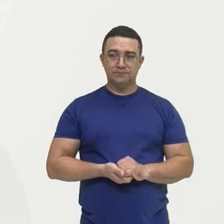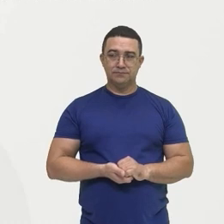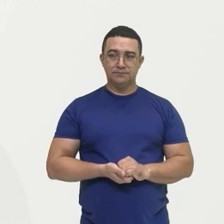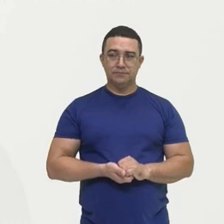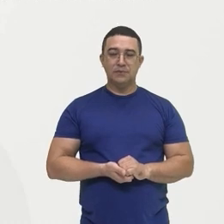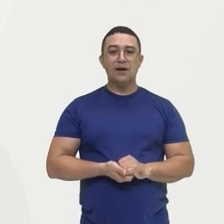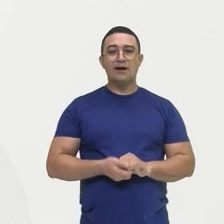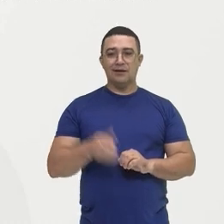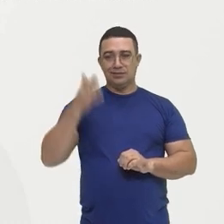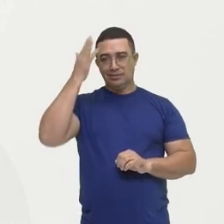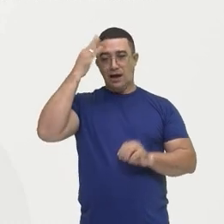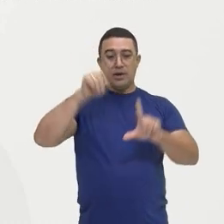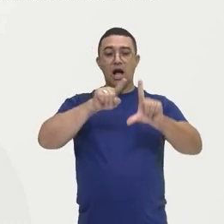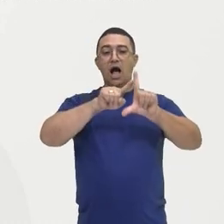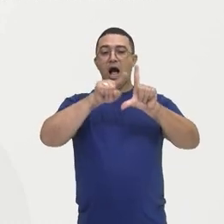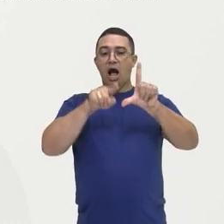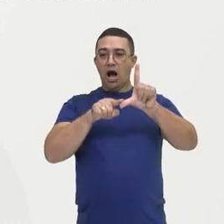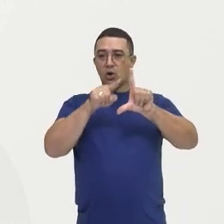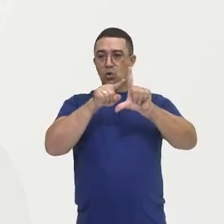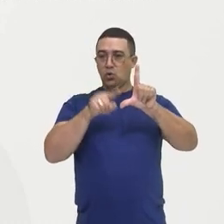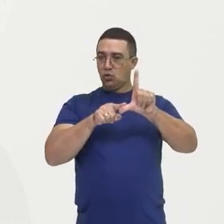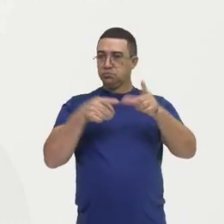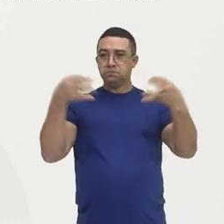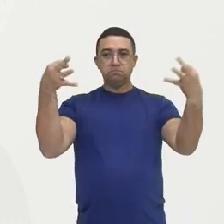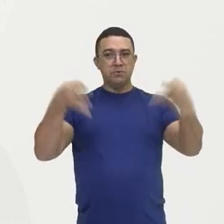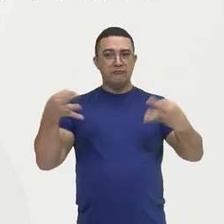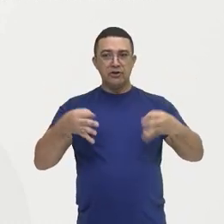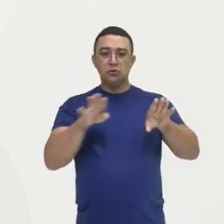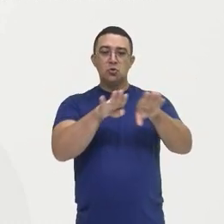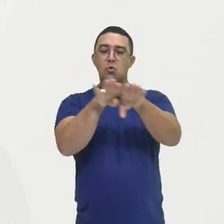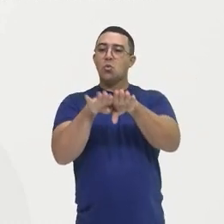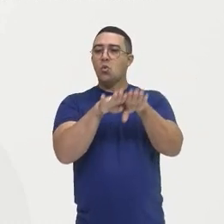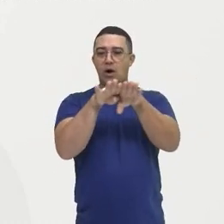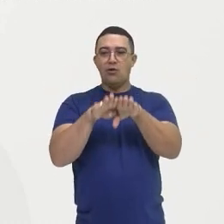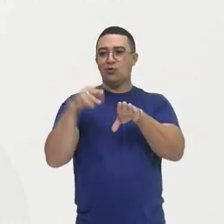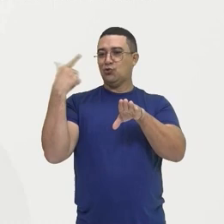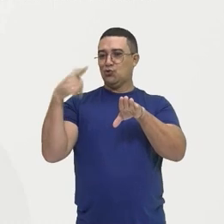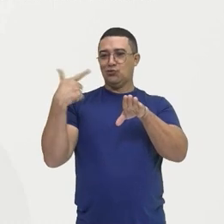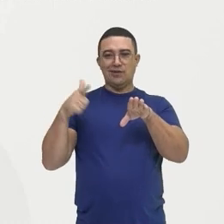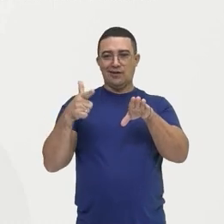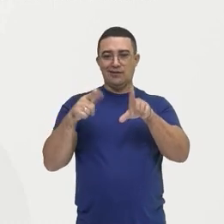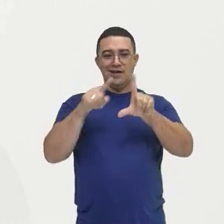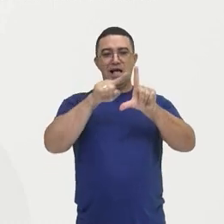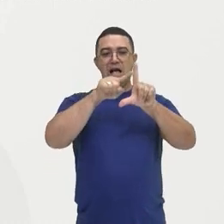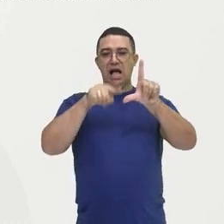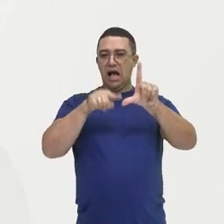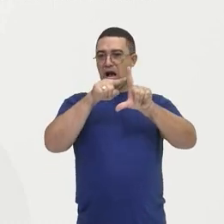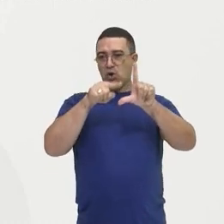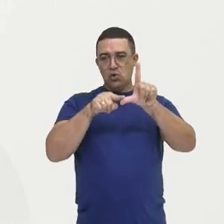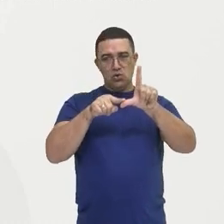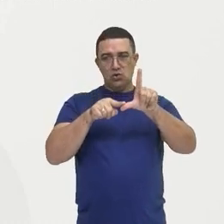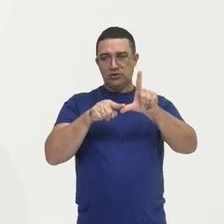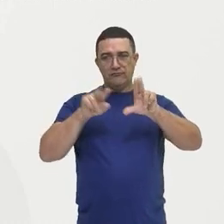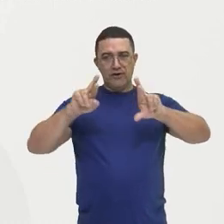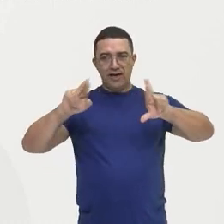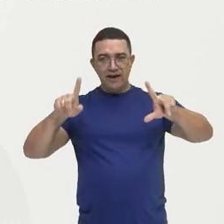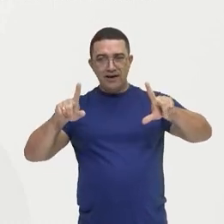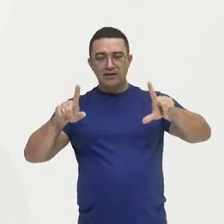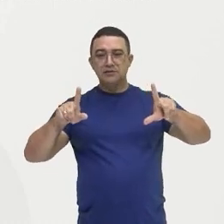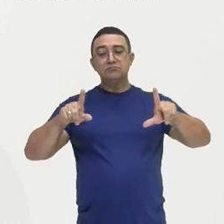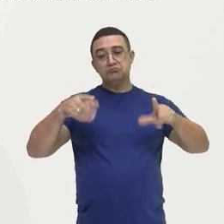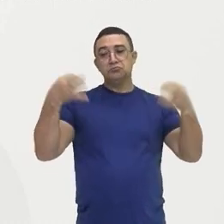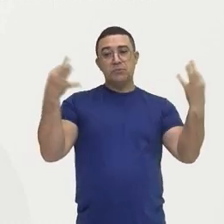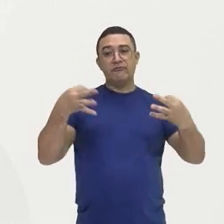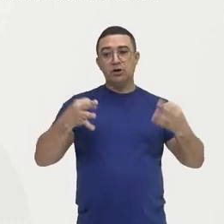ter deformação aqui nos ângulos desse mapa. Só que a gente tem um detalhe aí, olha, se você observar aqui, por